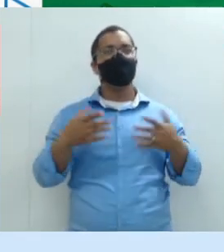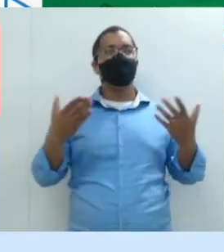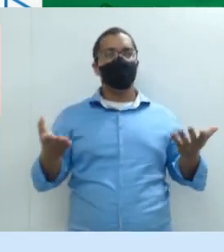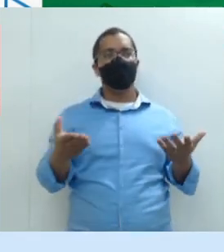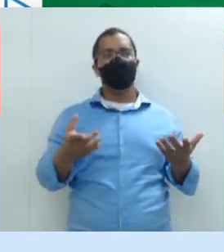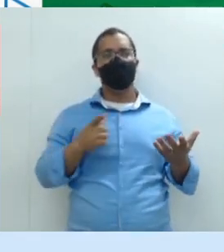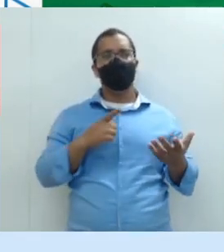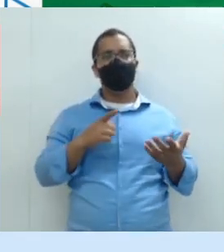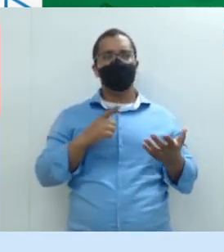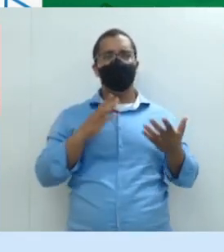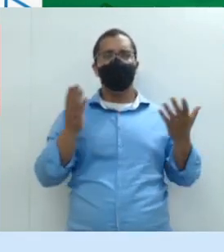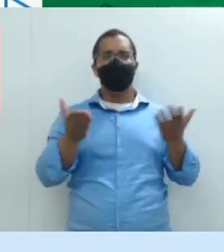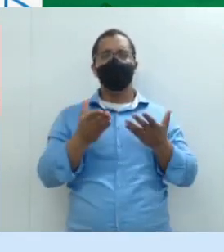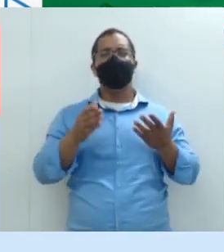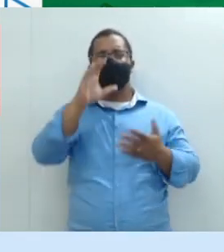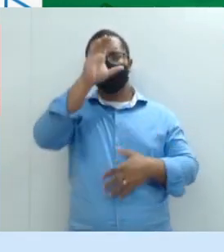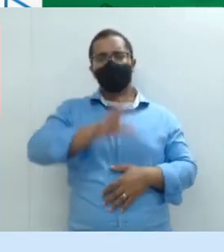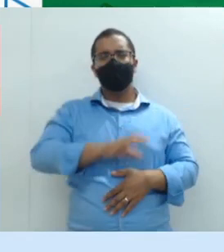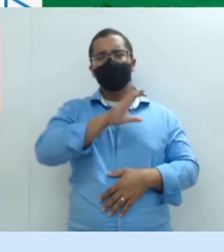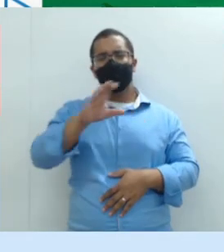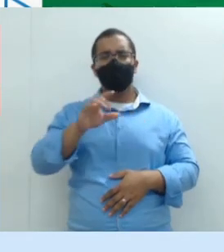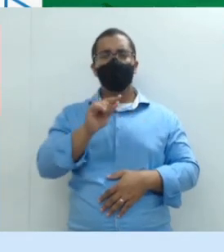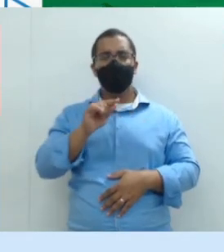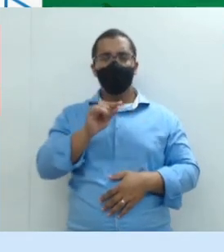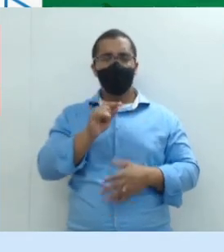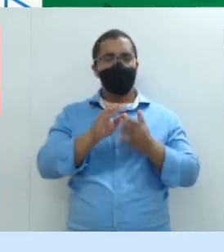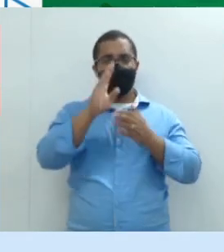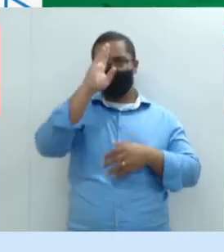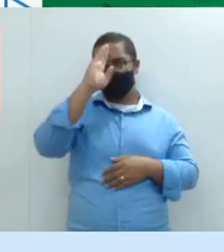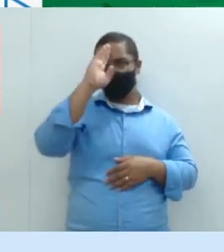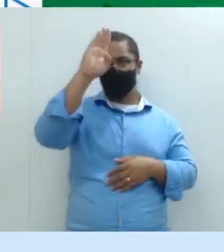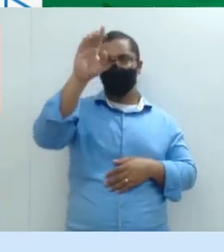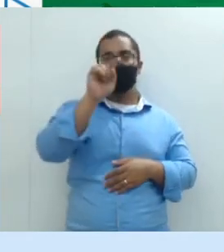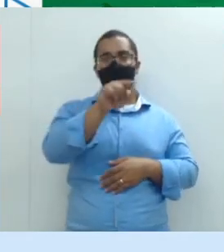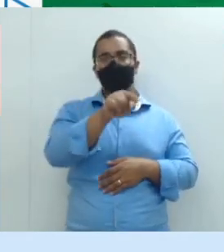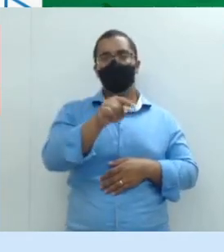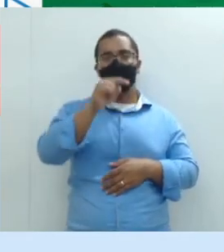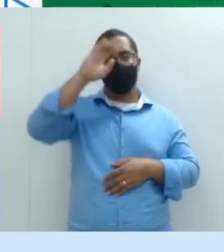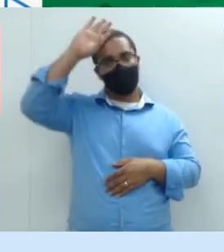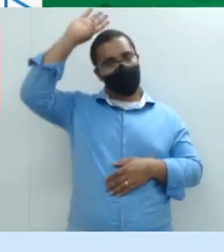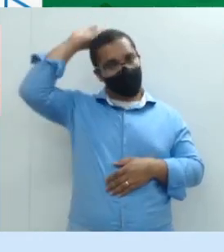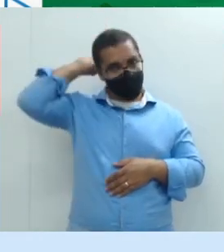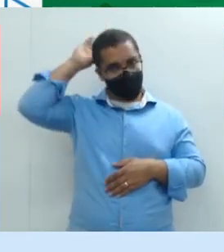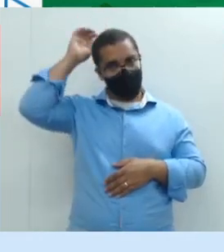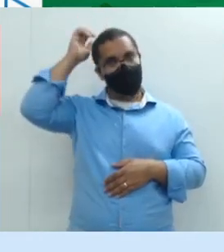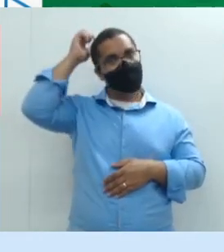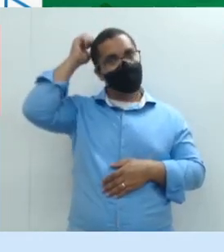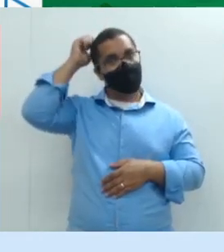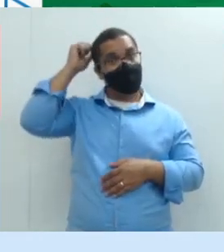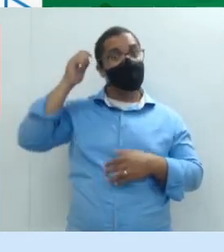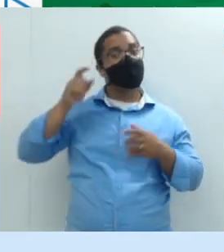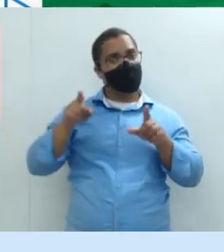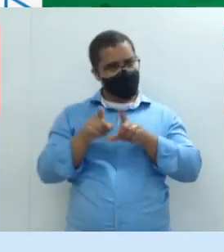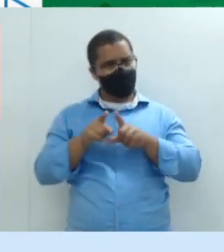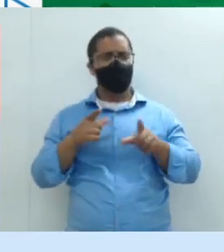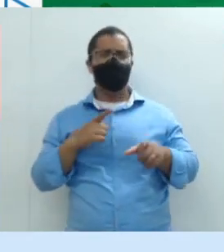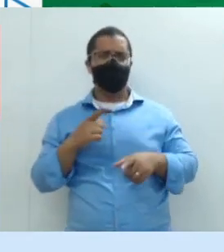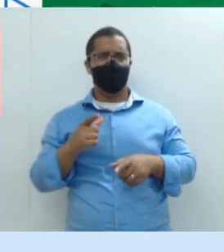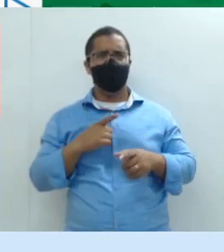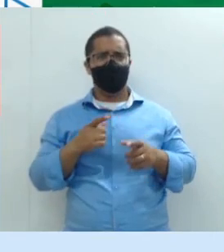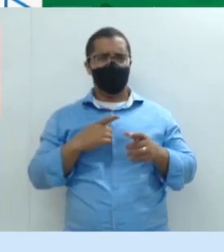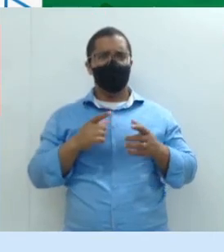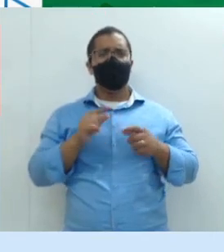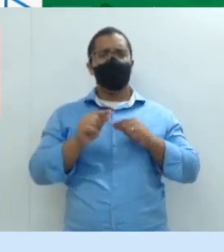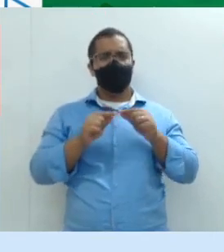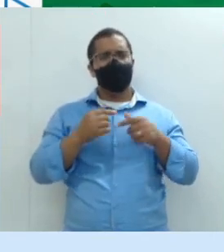como a margem e passa a ser a religião central de toda Roma. Bom, os incentivos continuam a acontecer, logo a